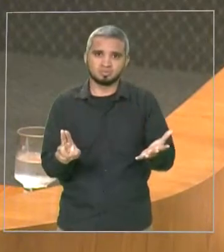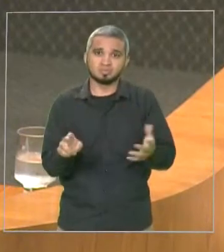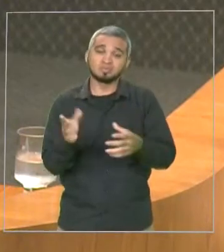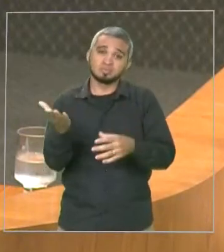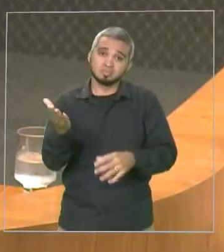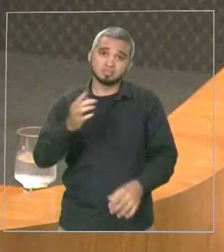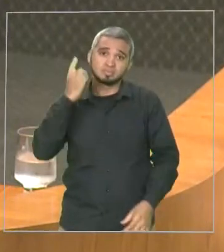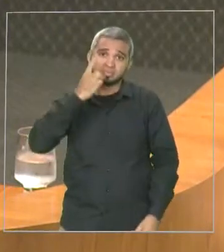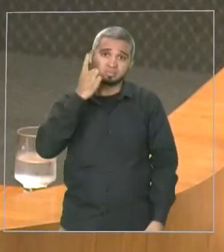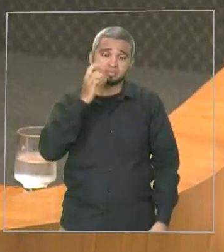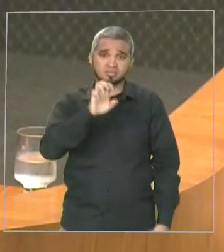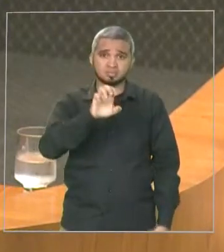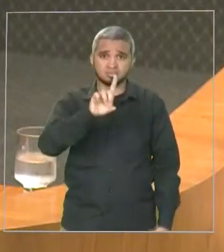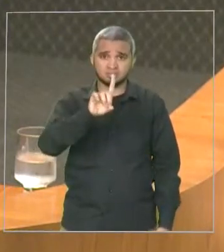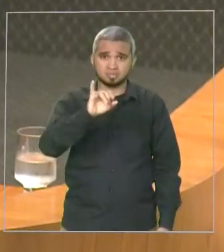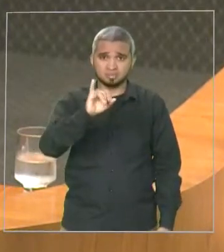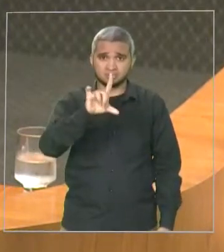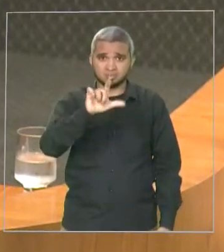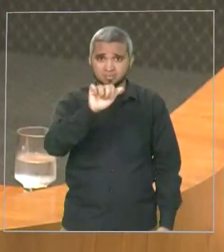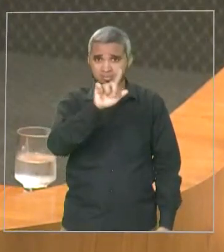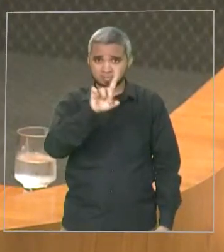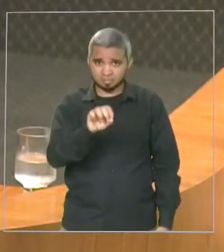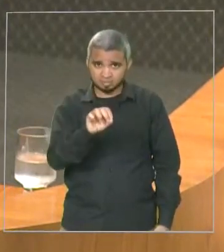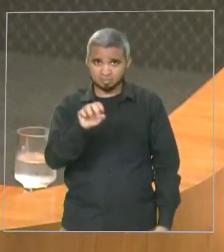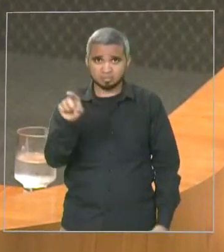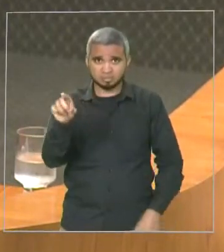esclareceu a fala do